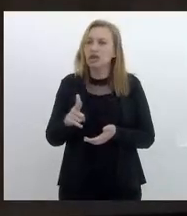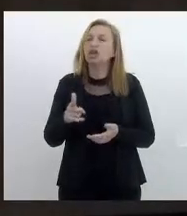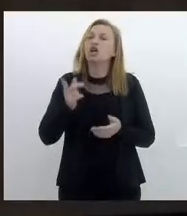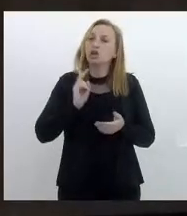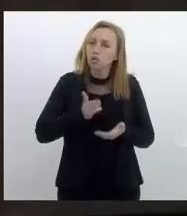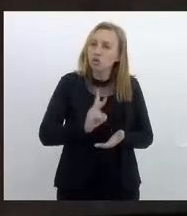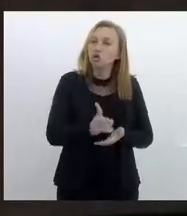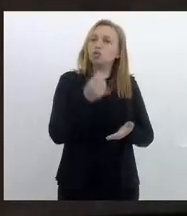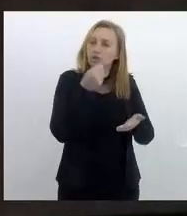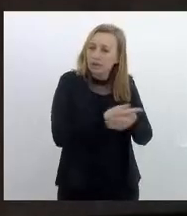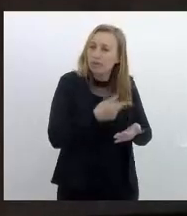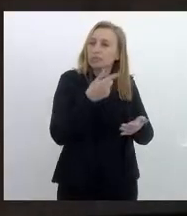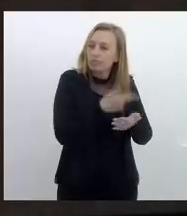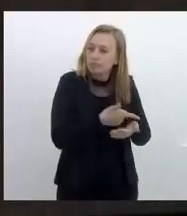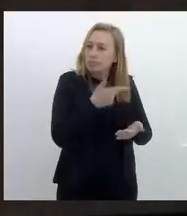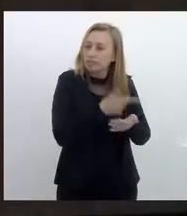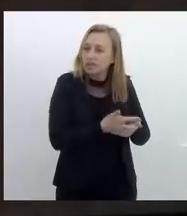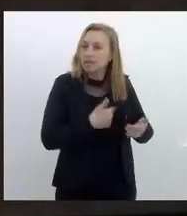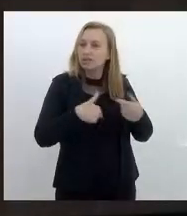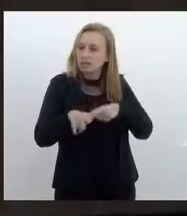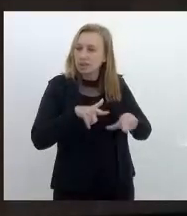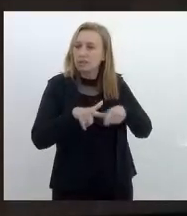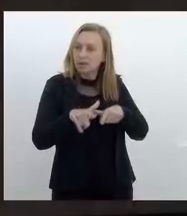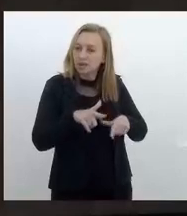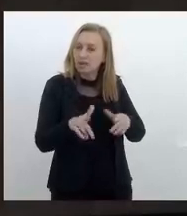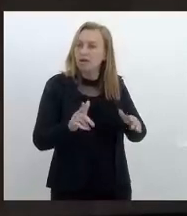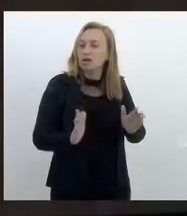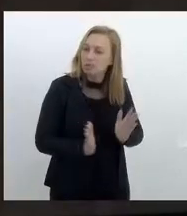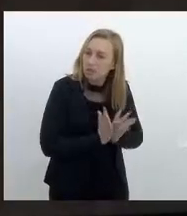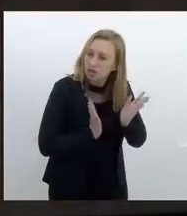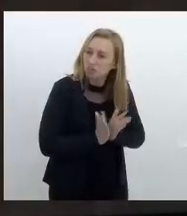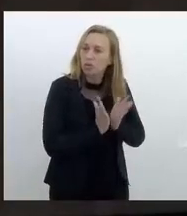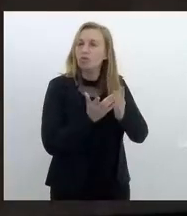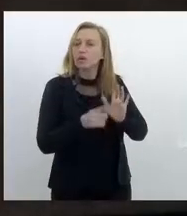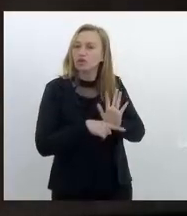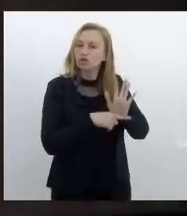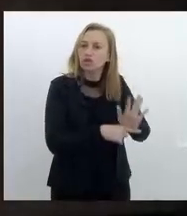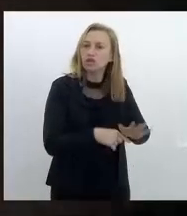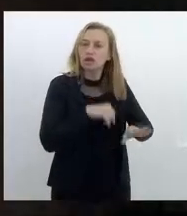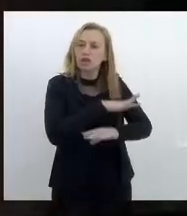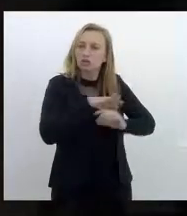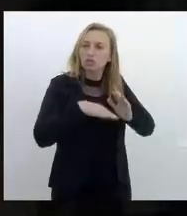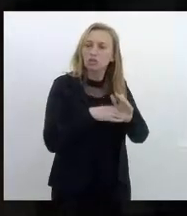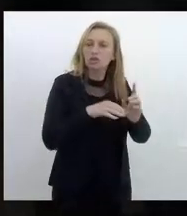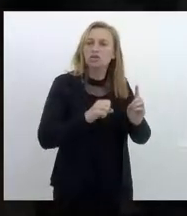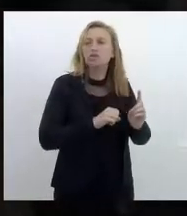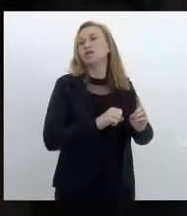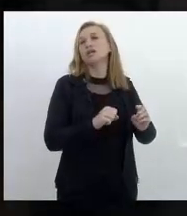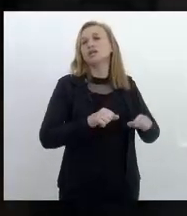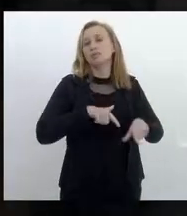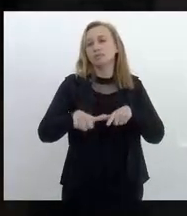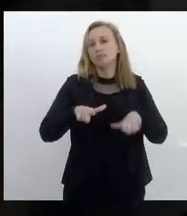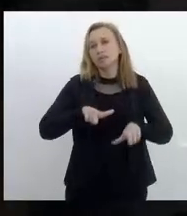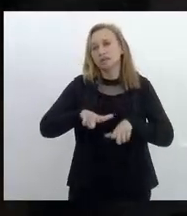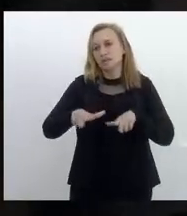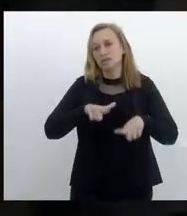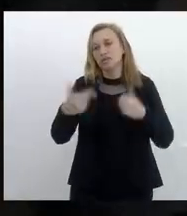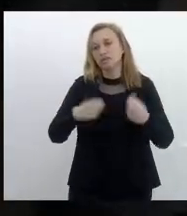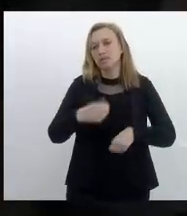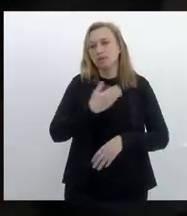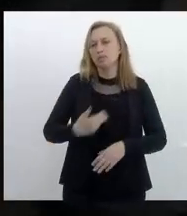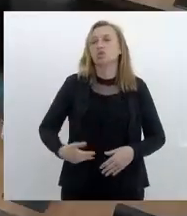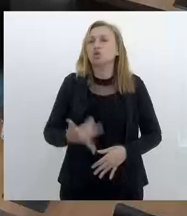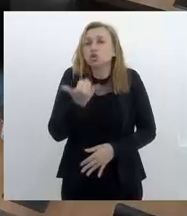contribuindo na frente do trabalho na no atendimento aos mais carentes mais pobres EA toda a sociedade que depende serviço público Muito obrigado tá